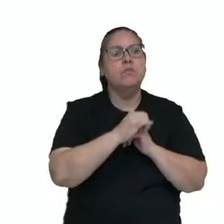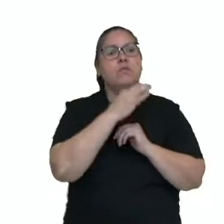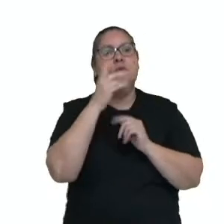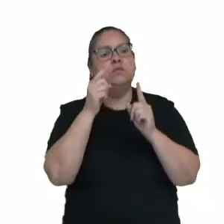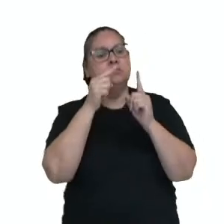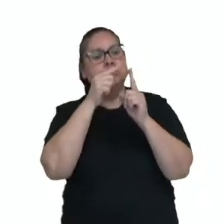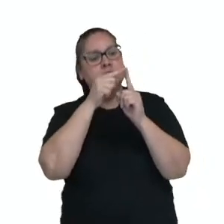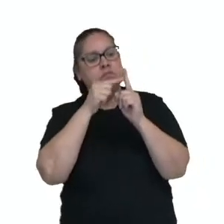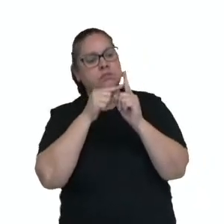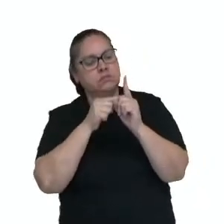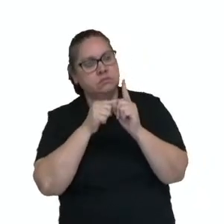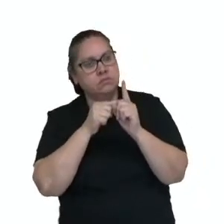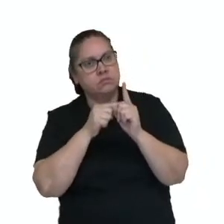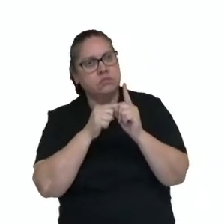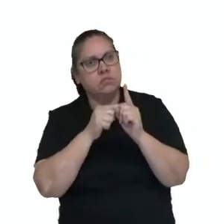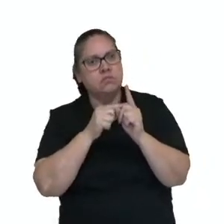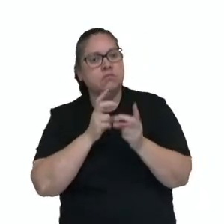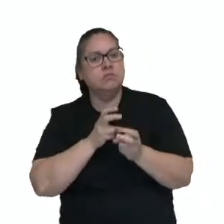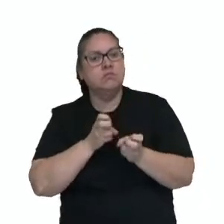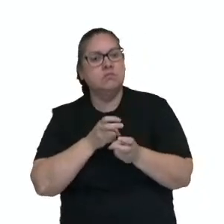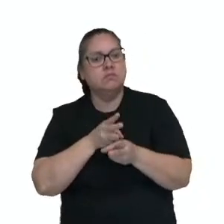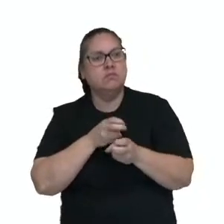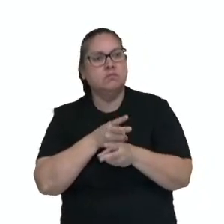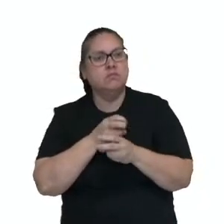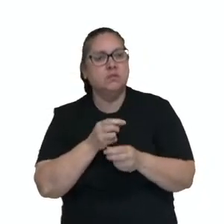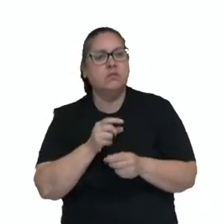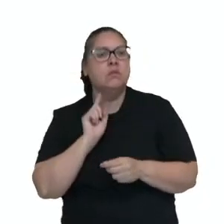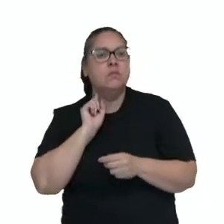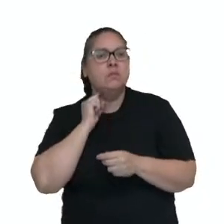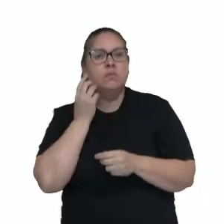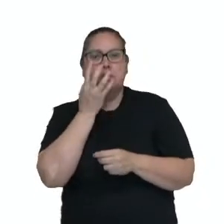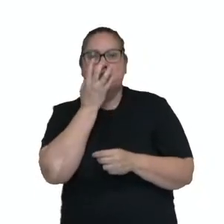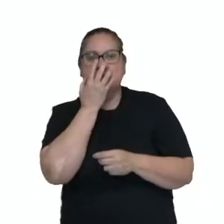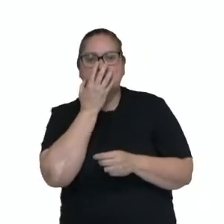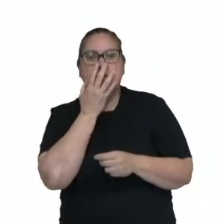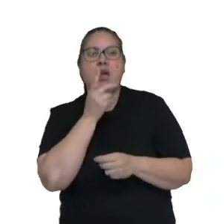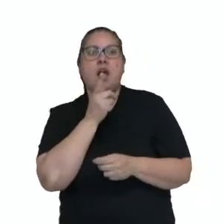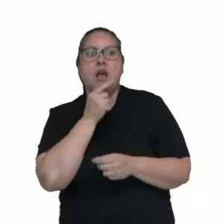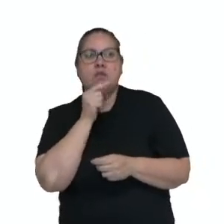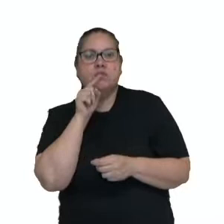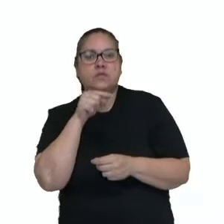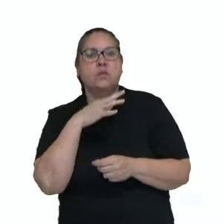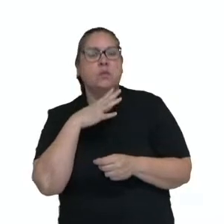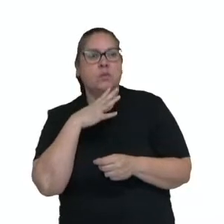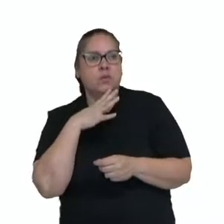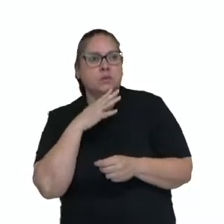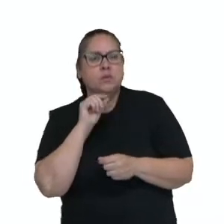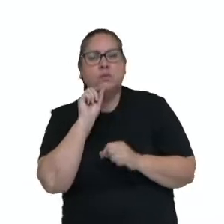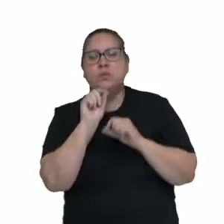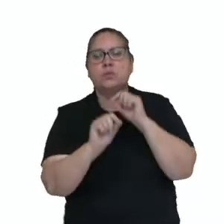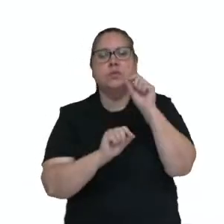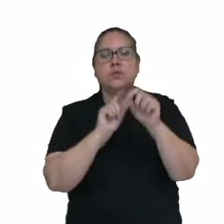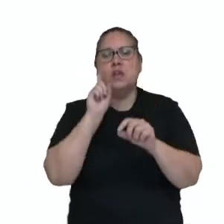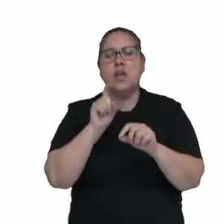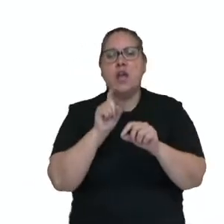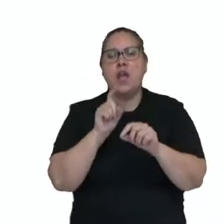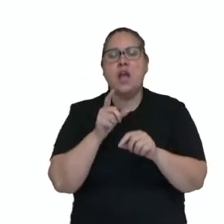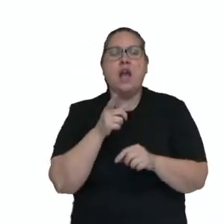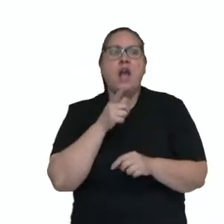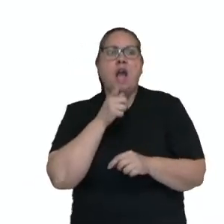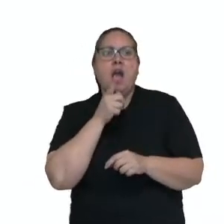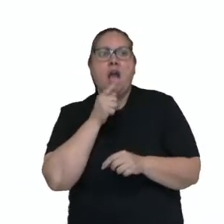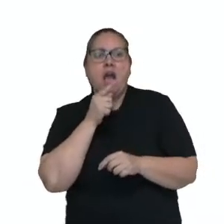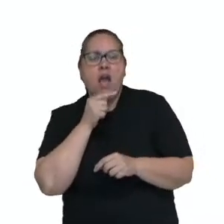os tipos de contaminação e poluição da água que você conhece? E o que são águas poluídas e